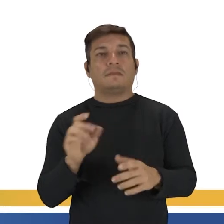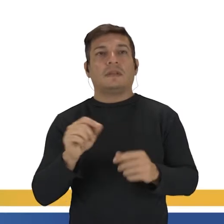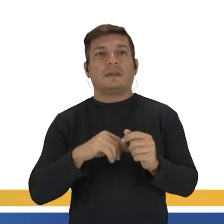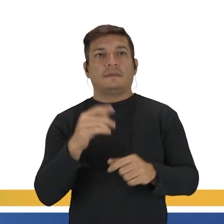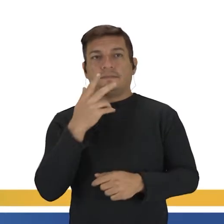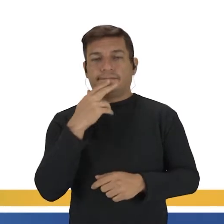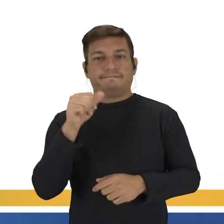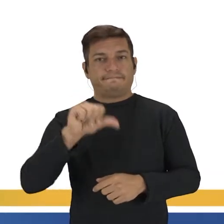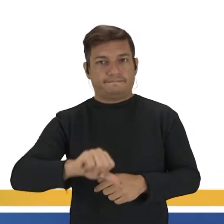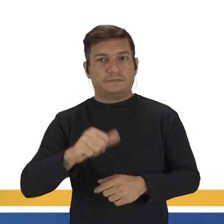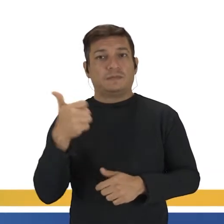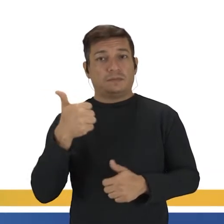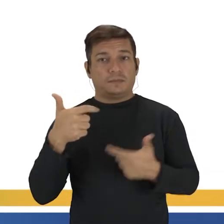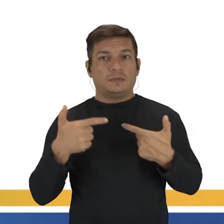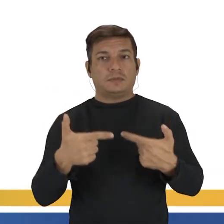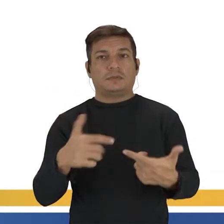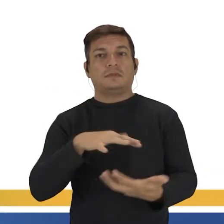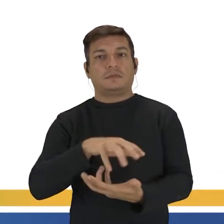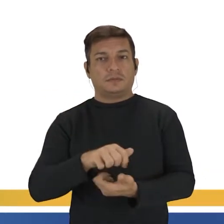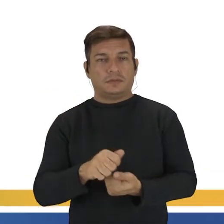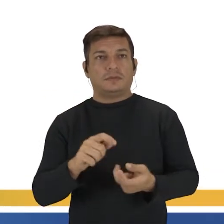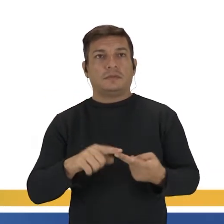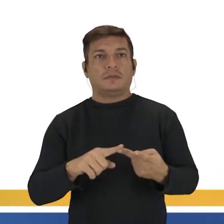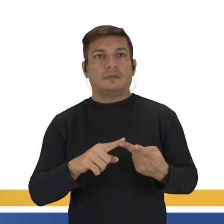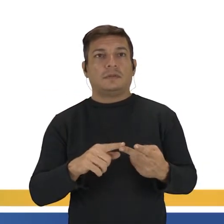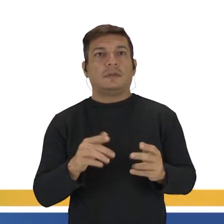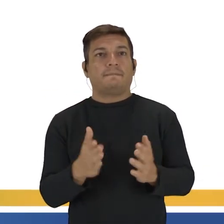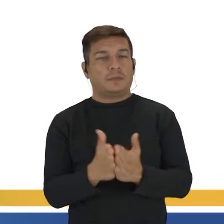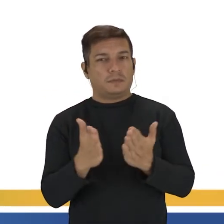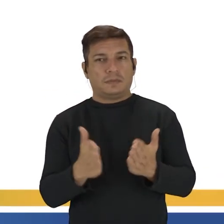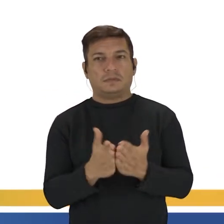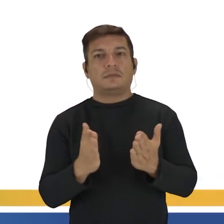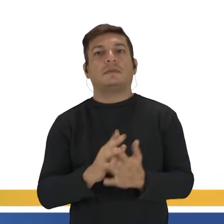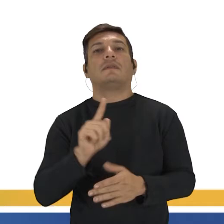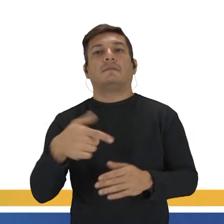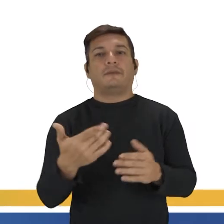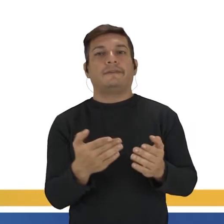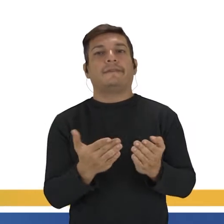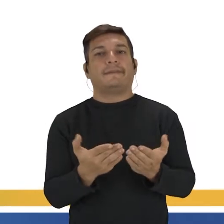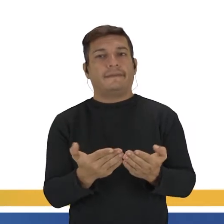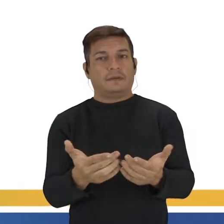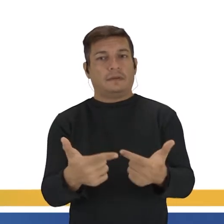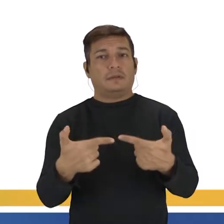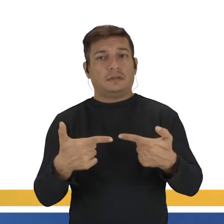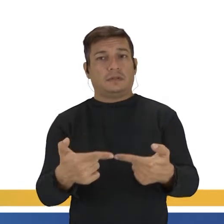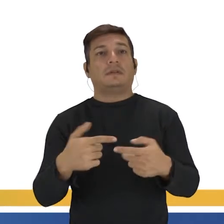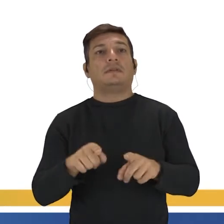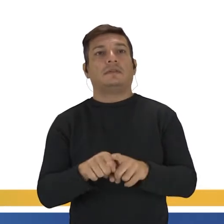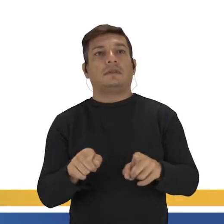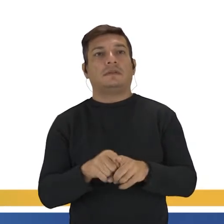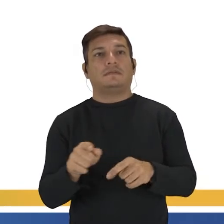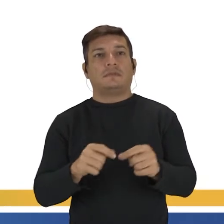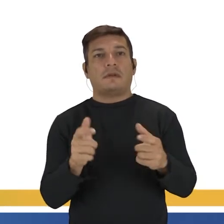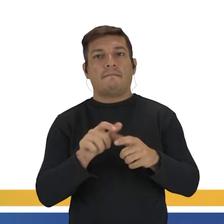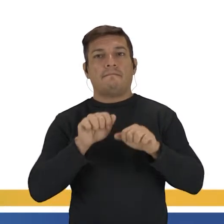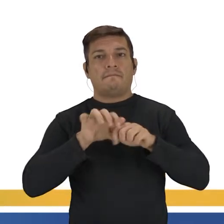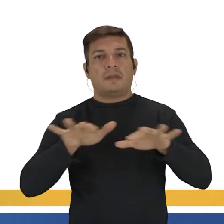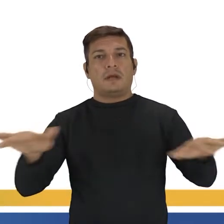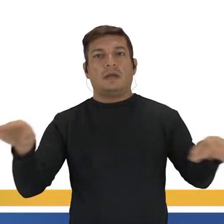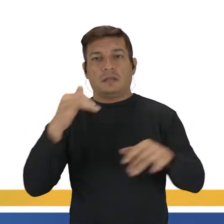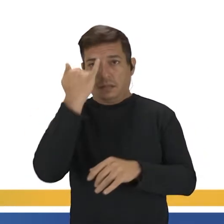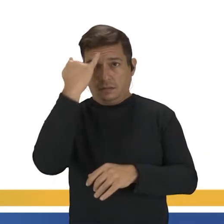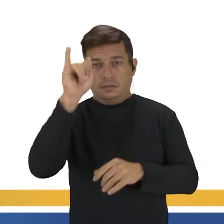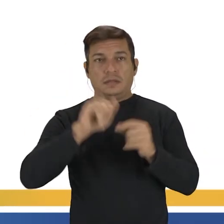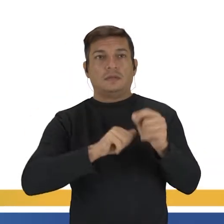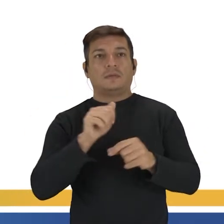Insatisfação com o resultado da Primeira Guerra Mundial, empobrecimento no pós-guerra, difusão das ideias marxistas, no